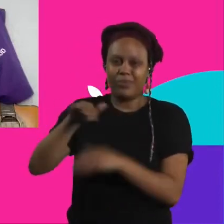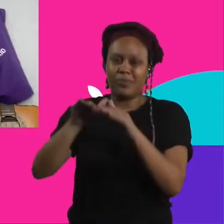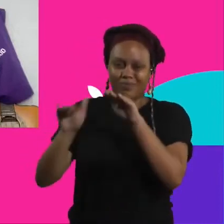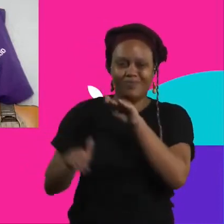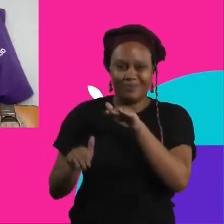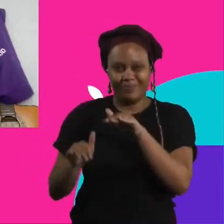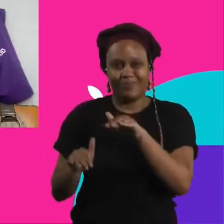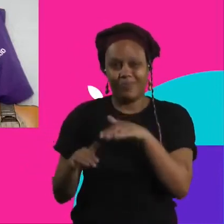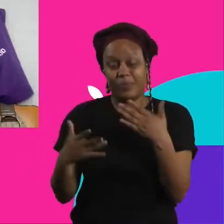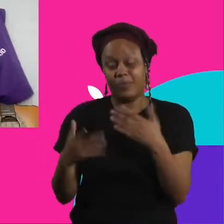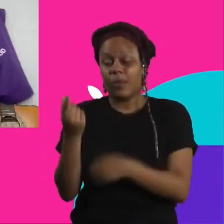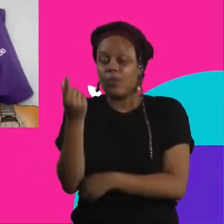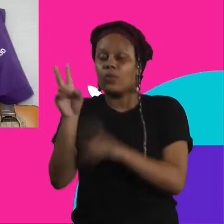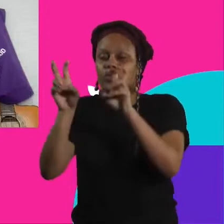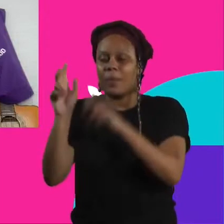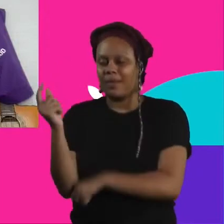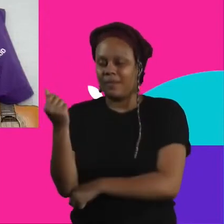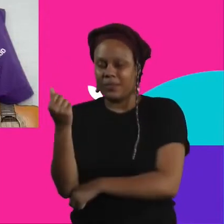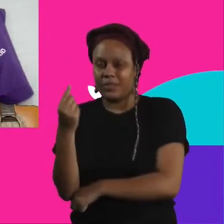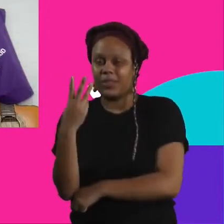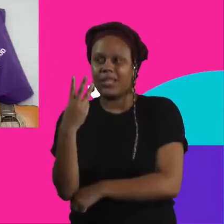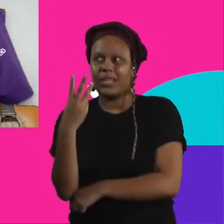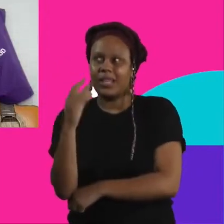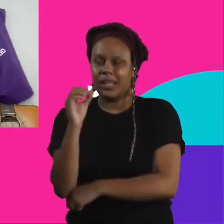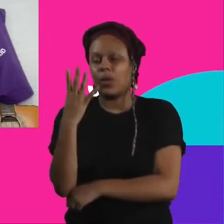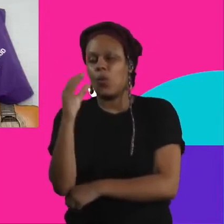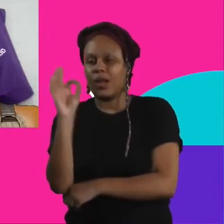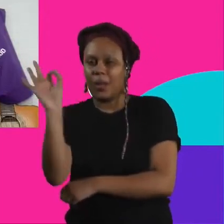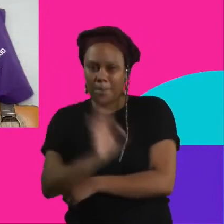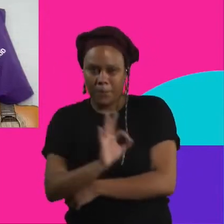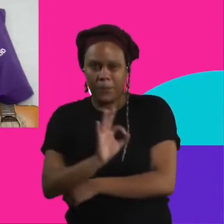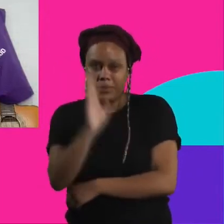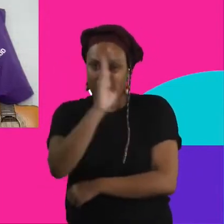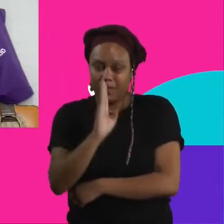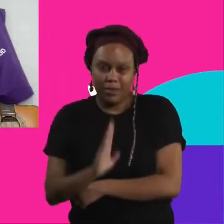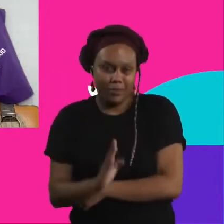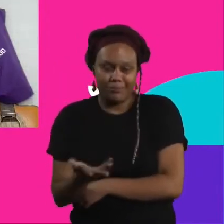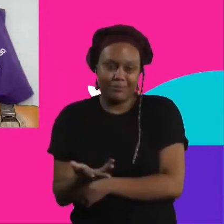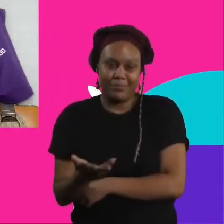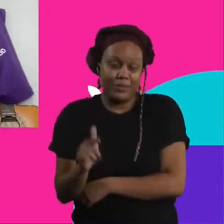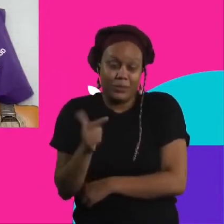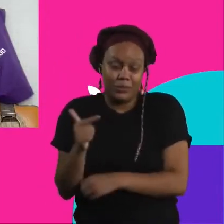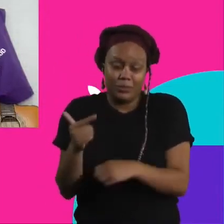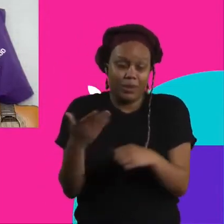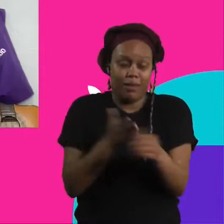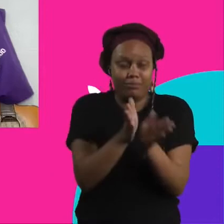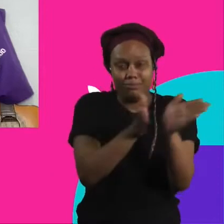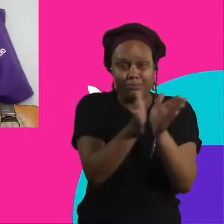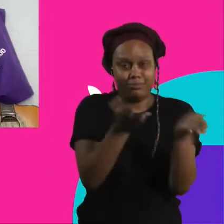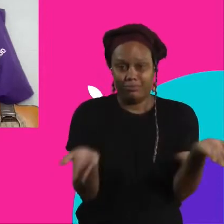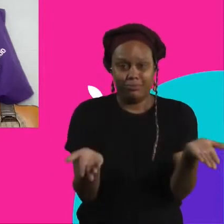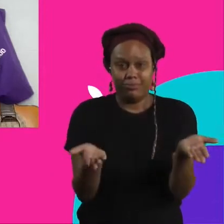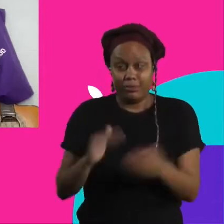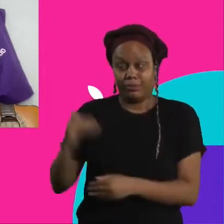financeiro, a gente está falando em torno de 30% a 40% da população que ainda não tem acesso, né? Quase um terço da população adulta não